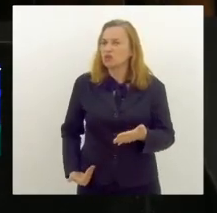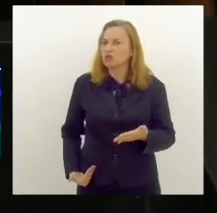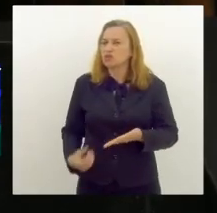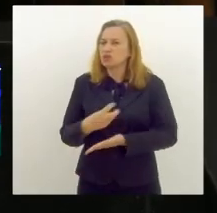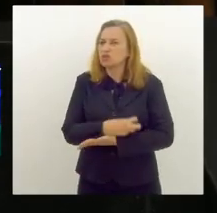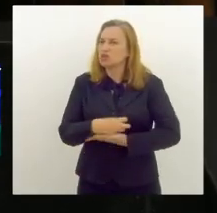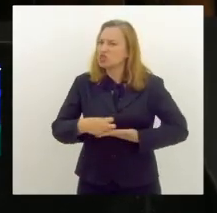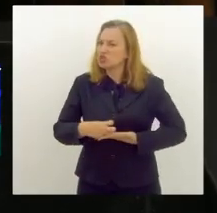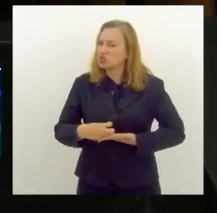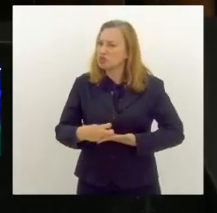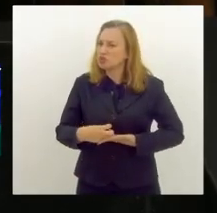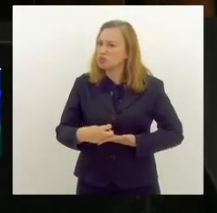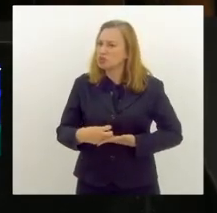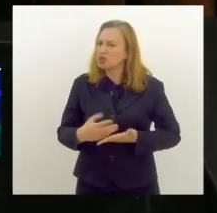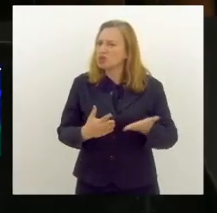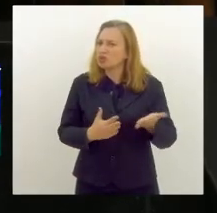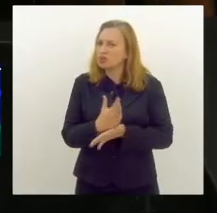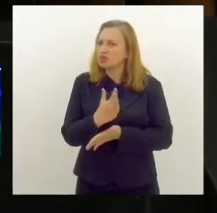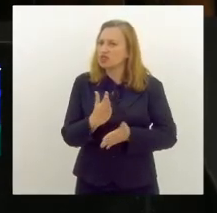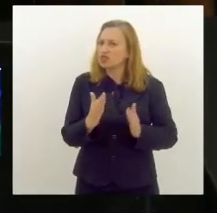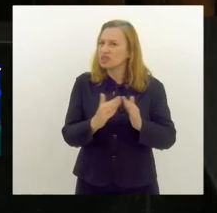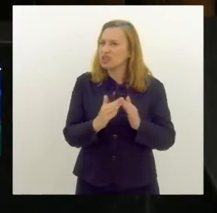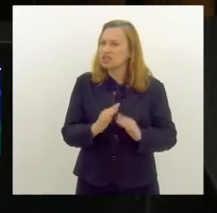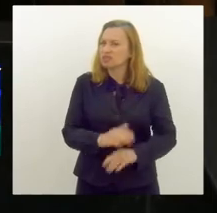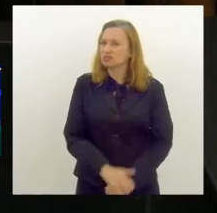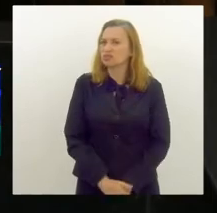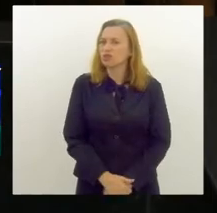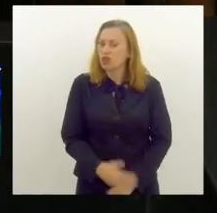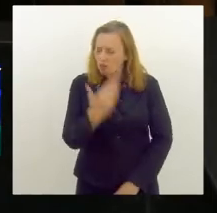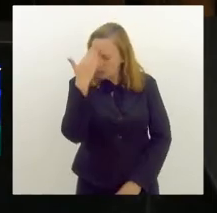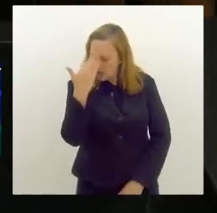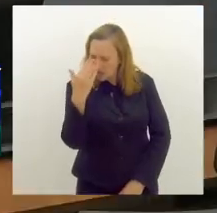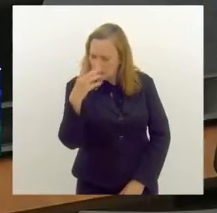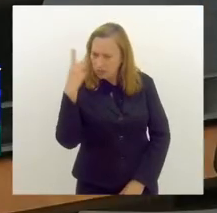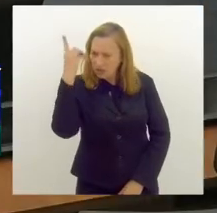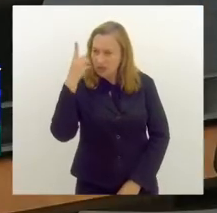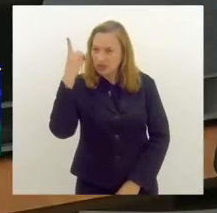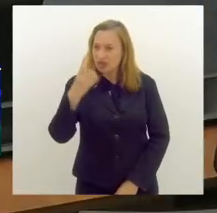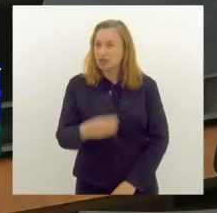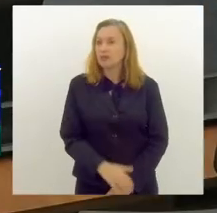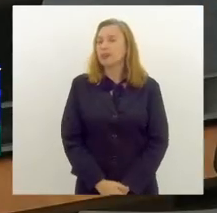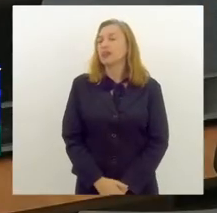impeachmentado, ter sido aprovado nesta casa. Obrigado, deputada.